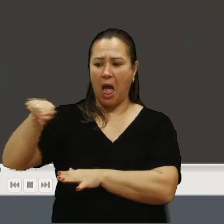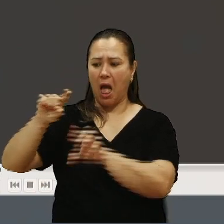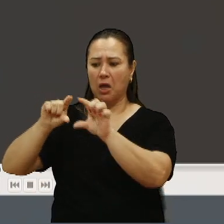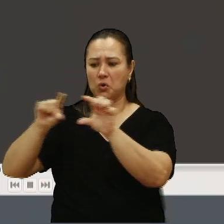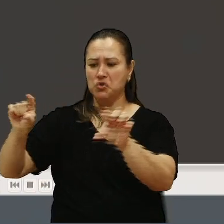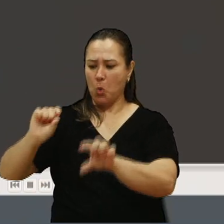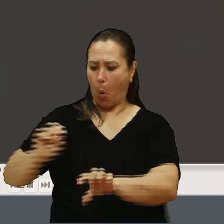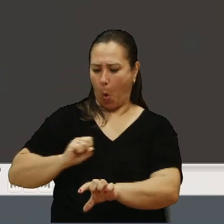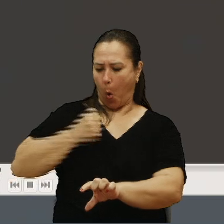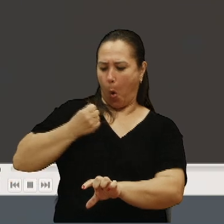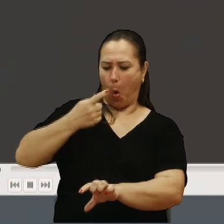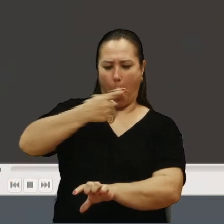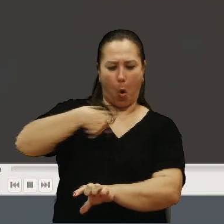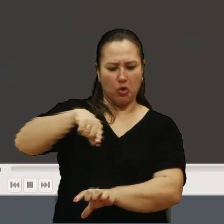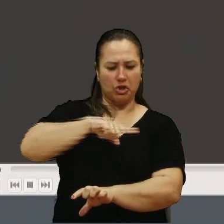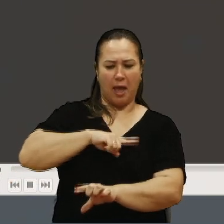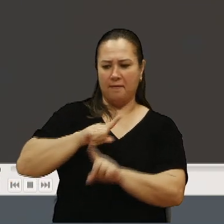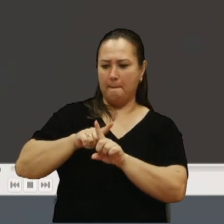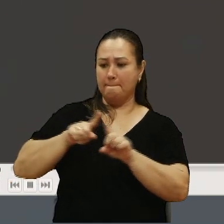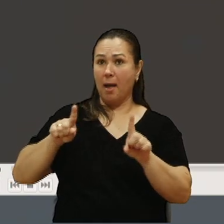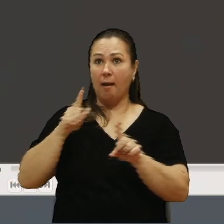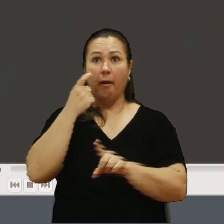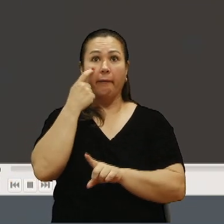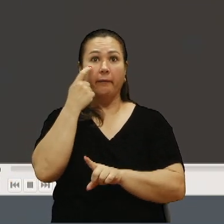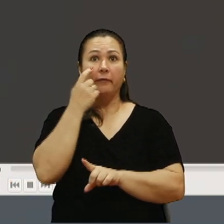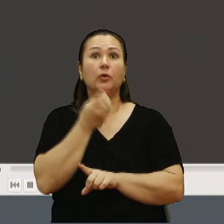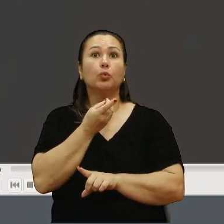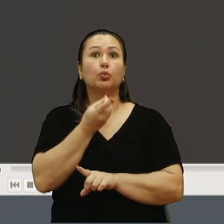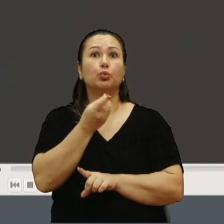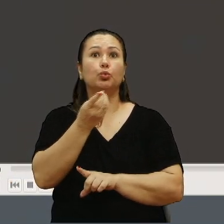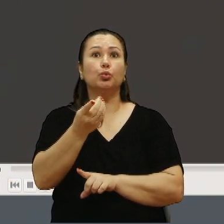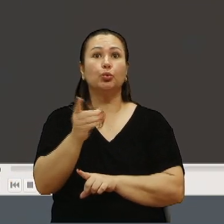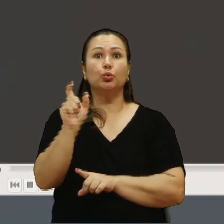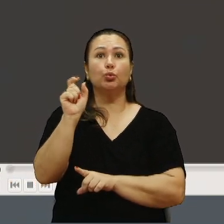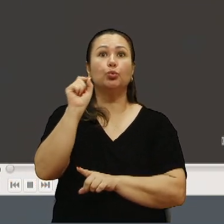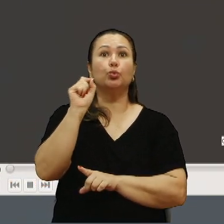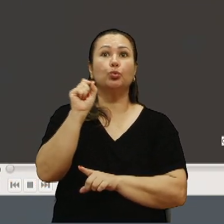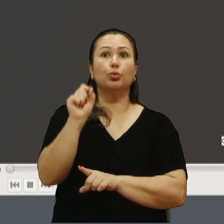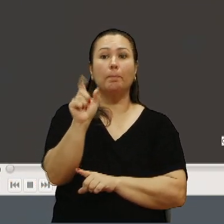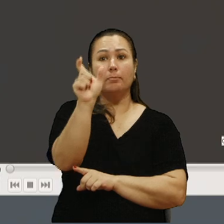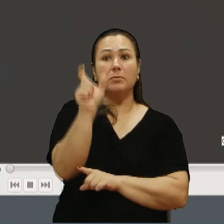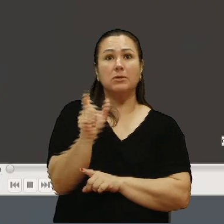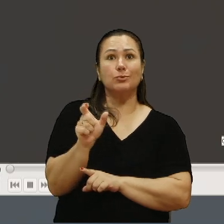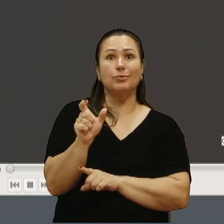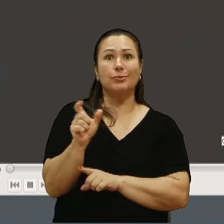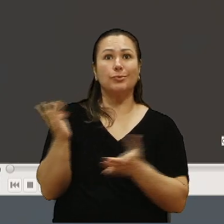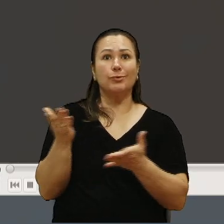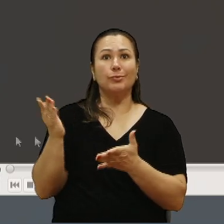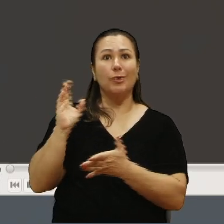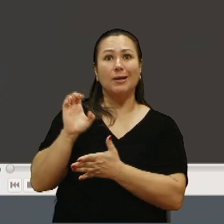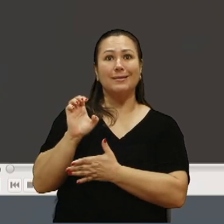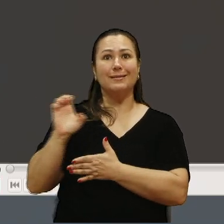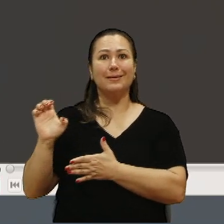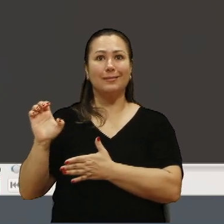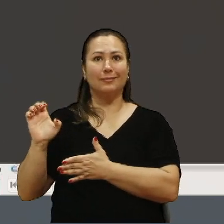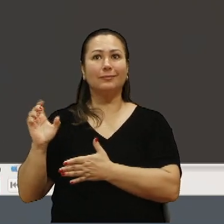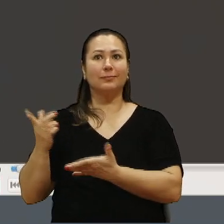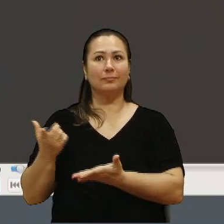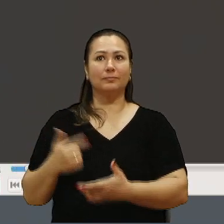ele nos odiava, mas ouçam esse discurso de um cidadão da extrema esquerda. Ouçam agora, por favor.